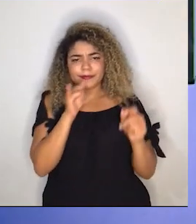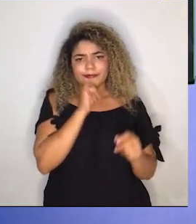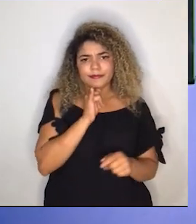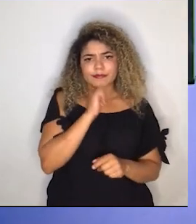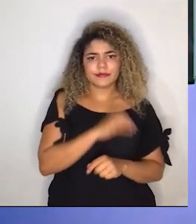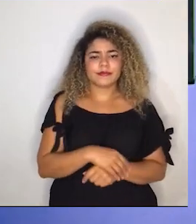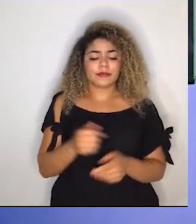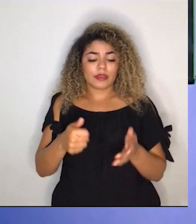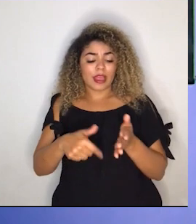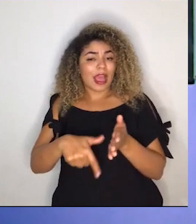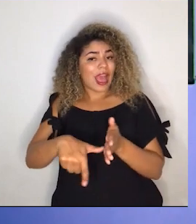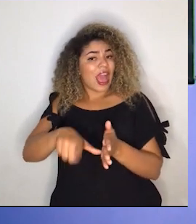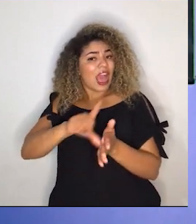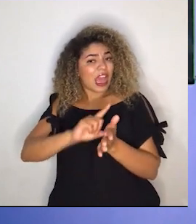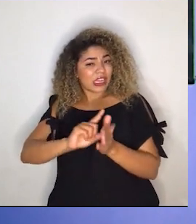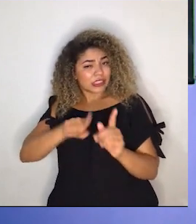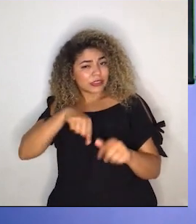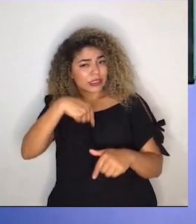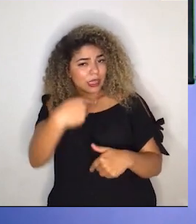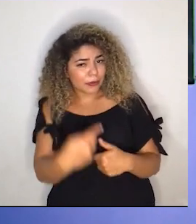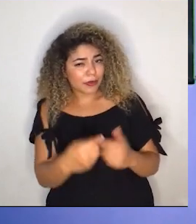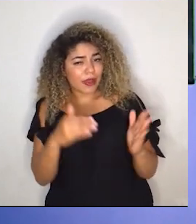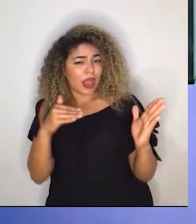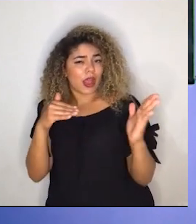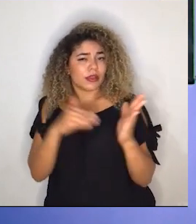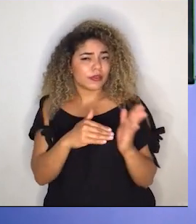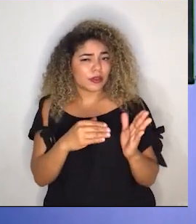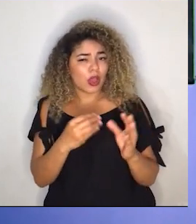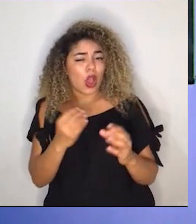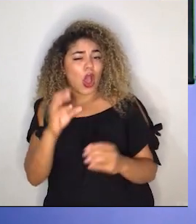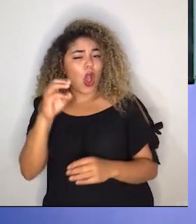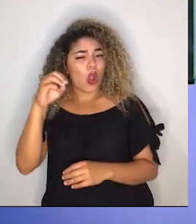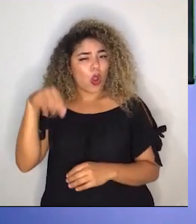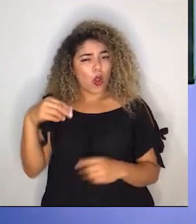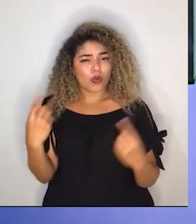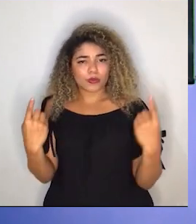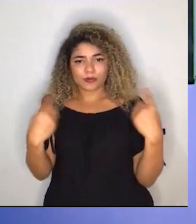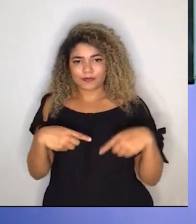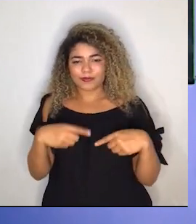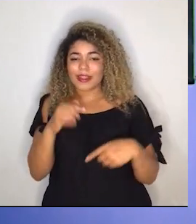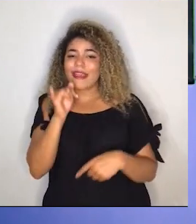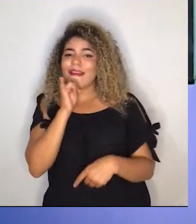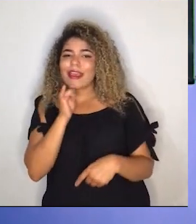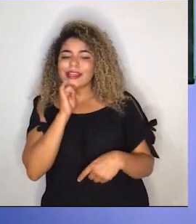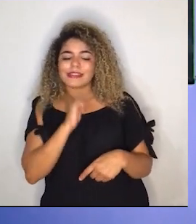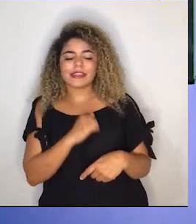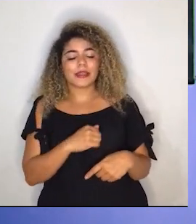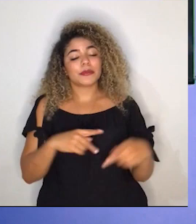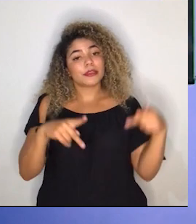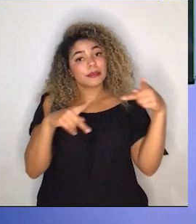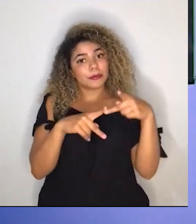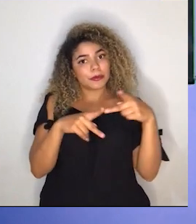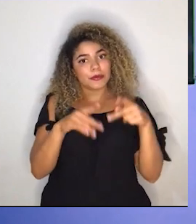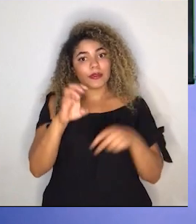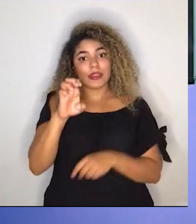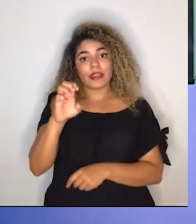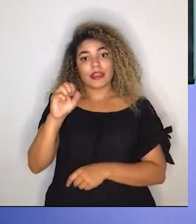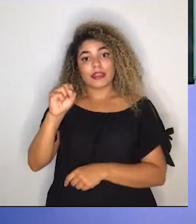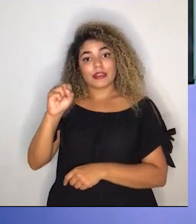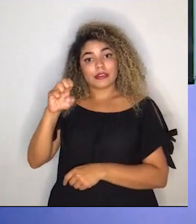exemplo, ante, após, até, com, contra, são exemplos de preposições